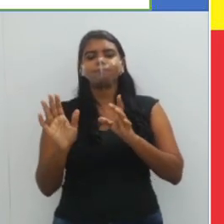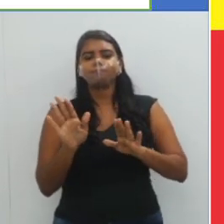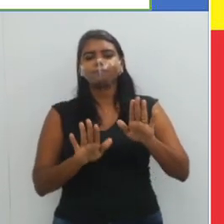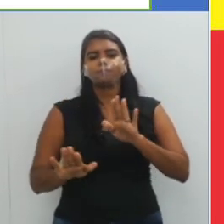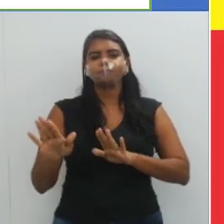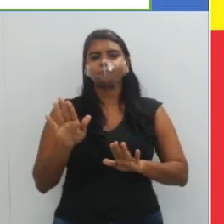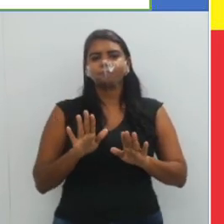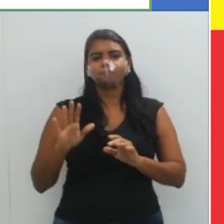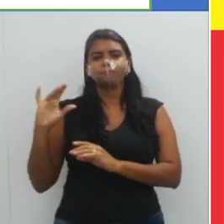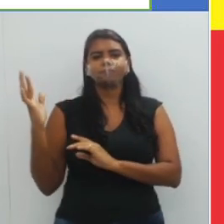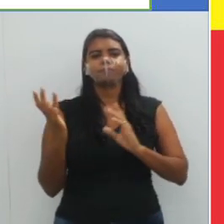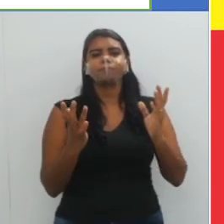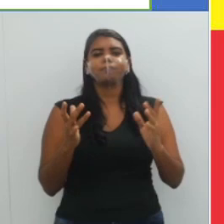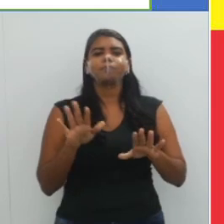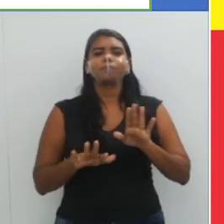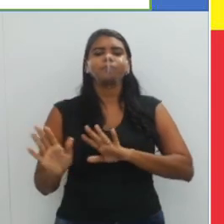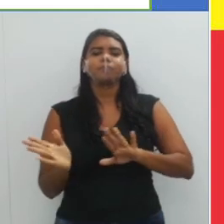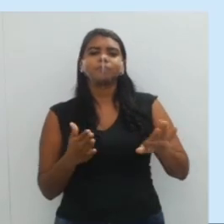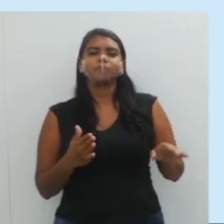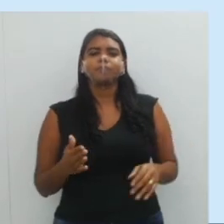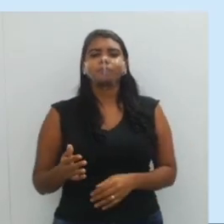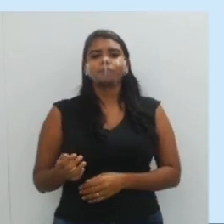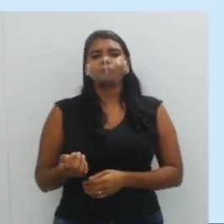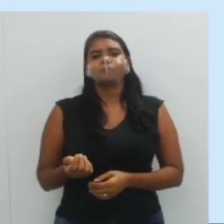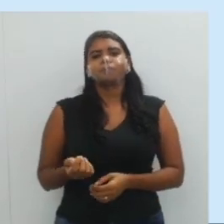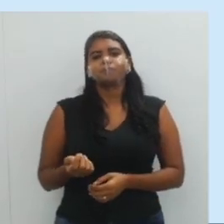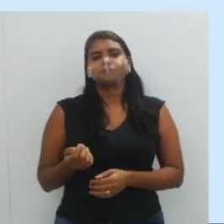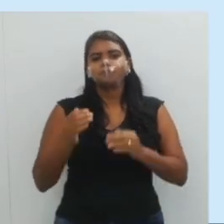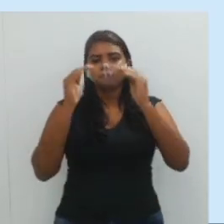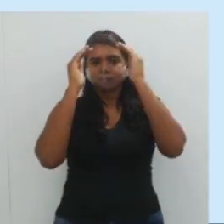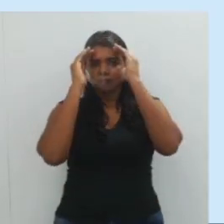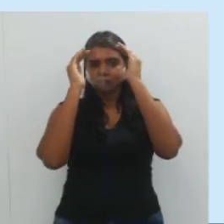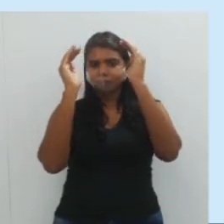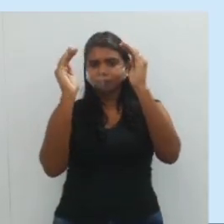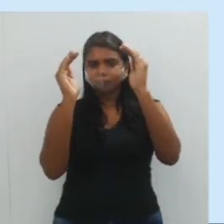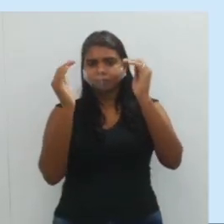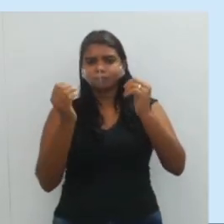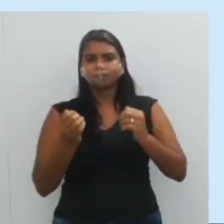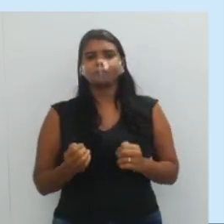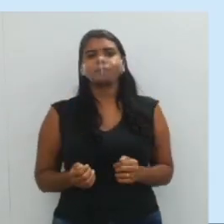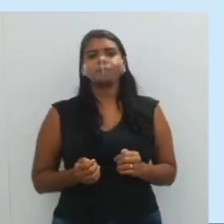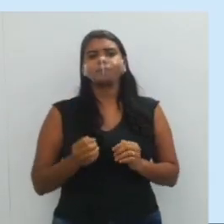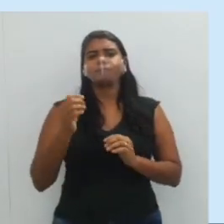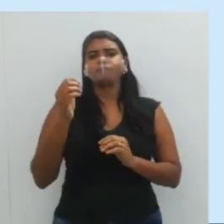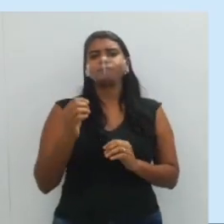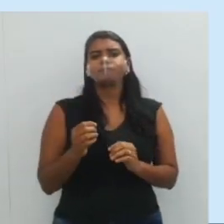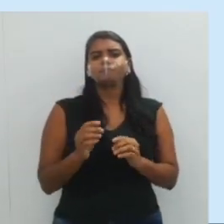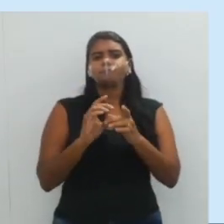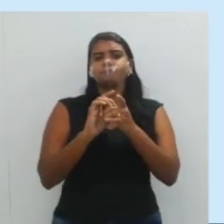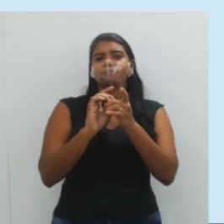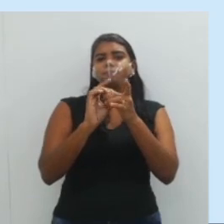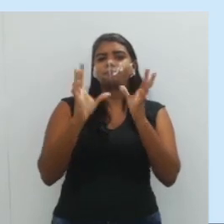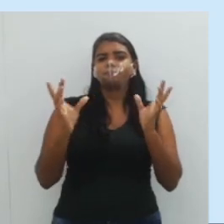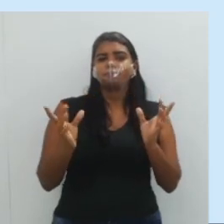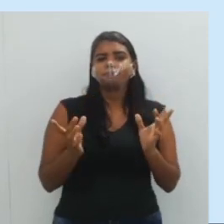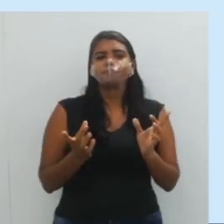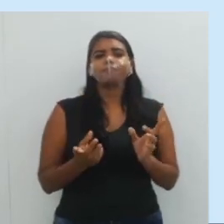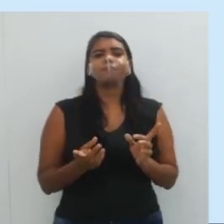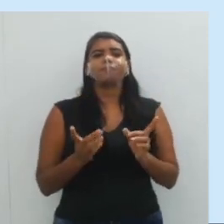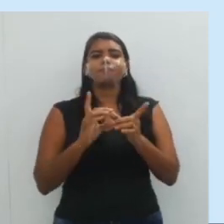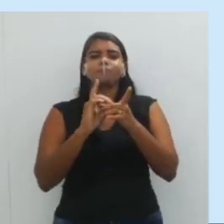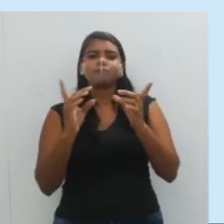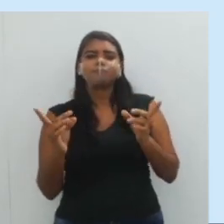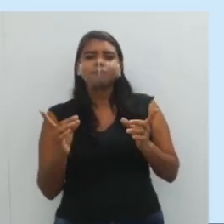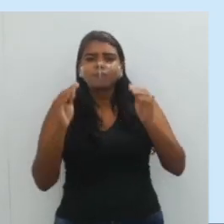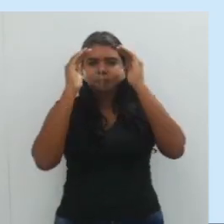recursos ambientais. Vejam bem a palavra respeito democrático. Então a palavra respeito, uma palavra